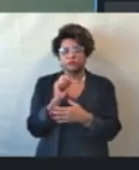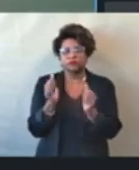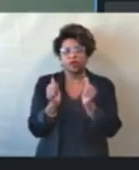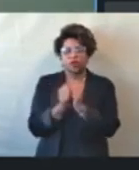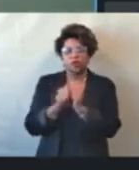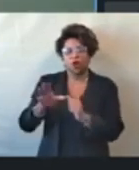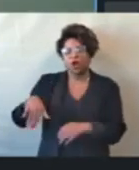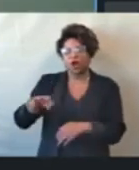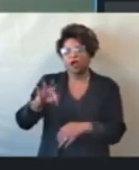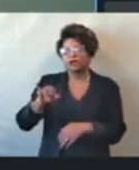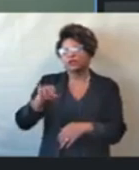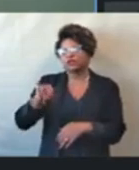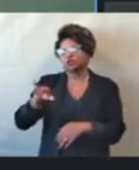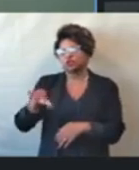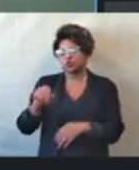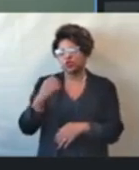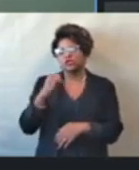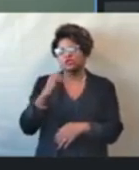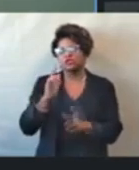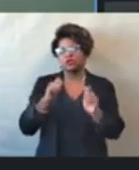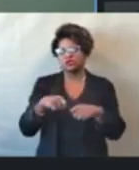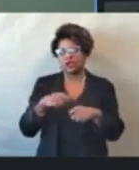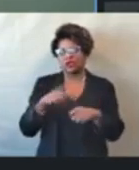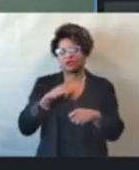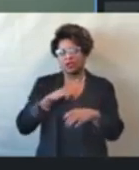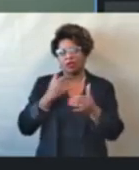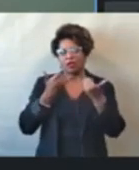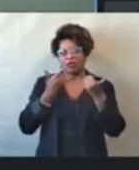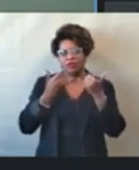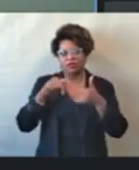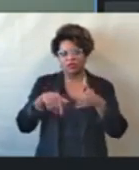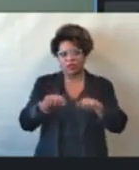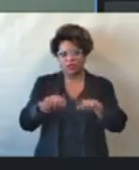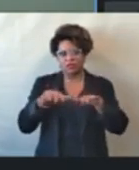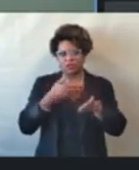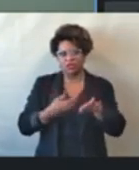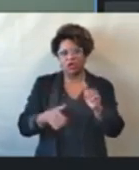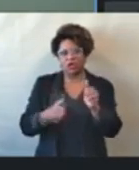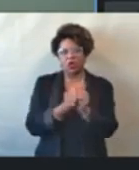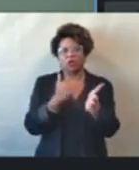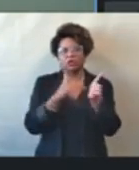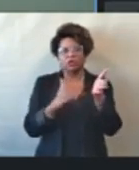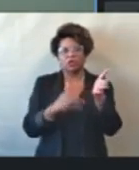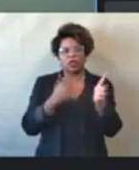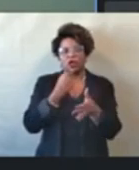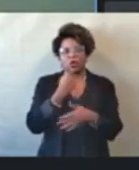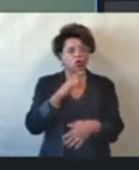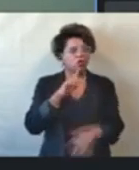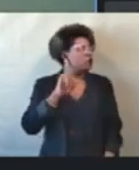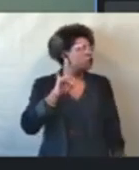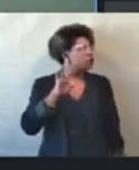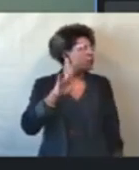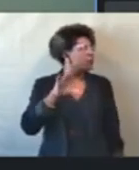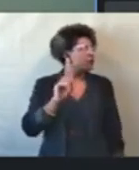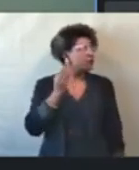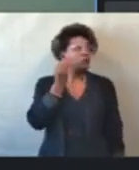levantar ainda nessa audiência essa informação com o secretário Gilberto. Ele está tentando levantar aqui para apresentar para a gente. Ele